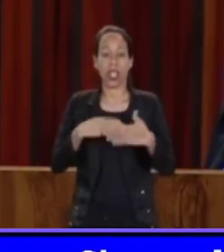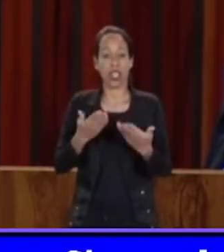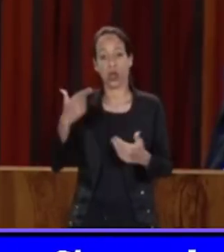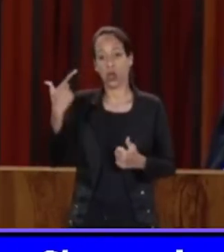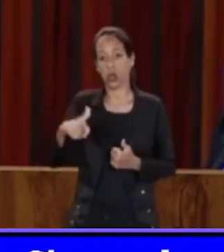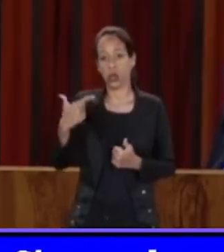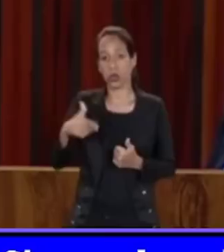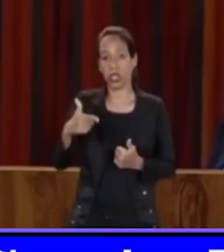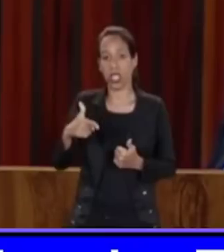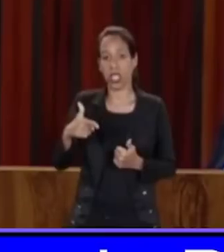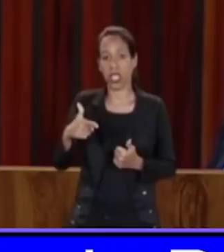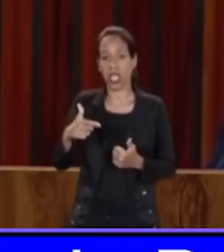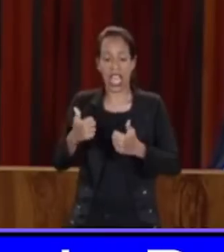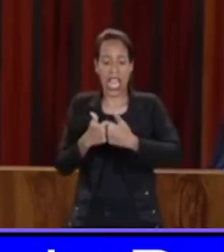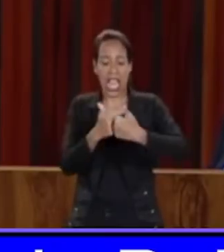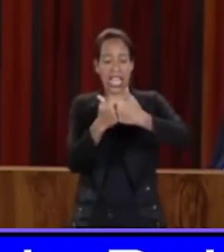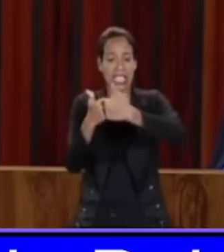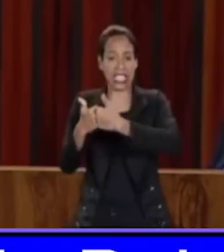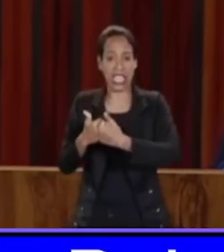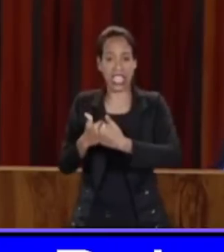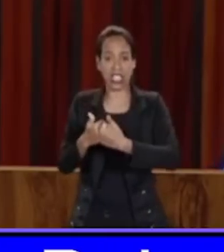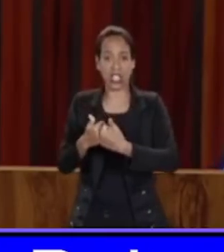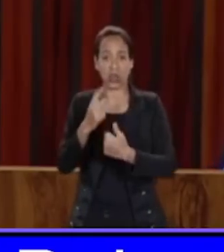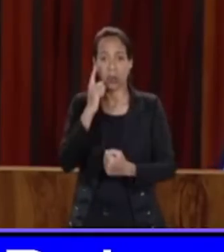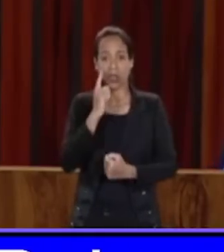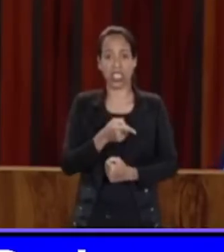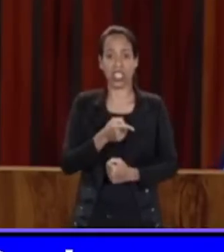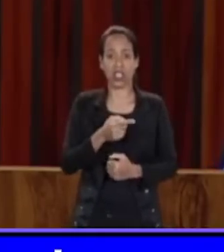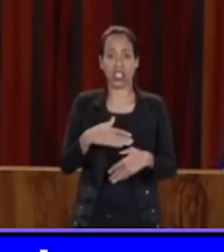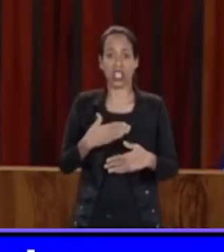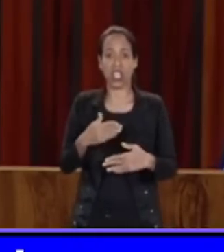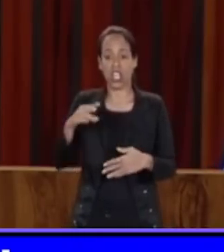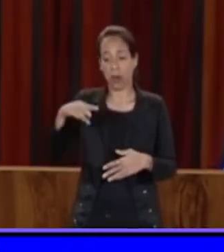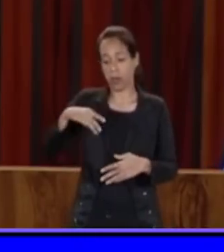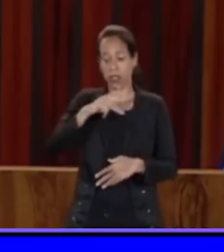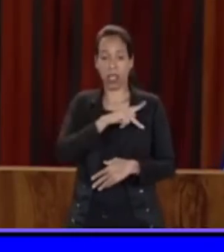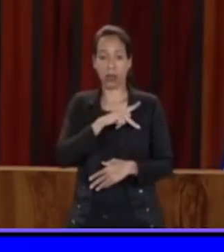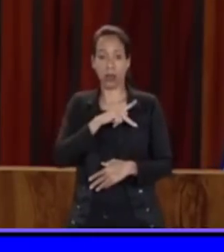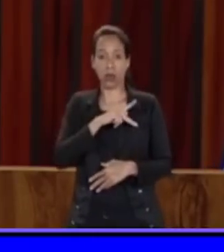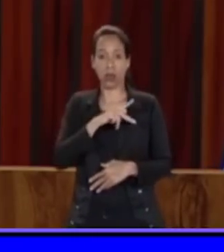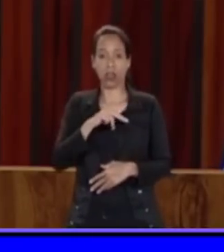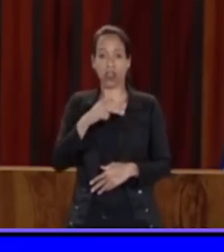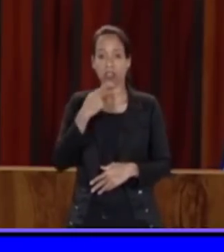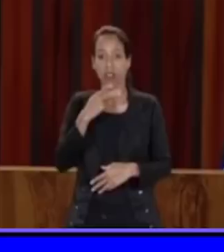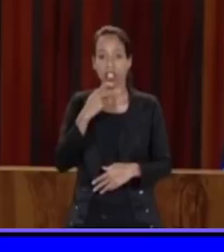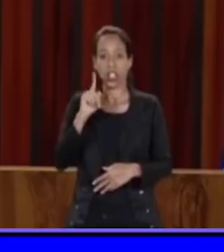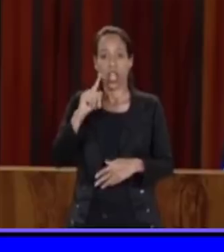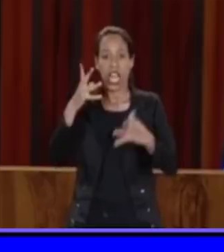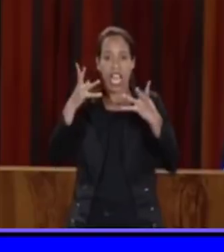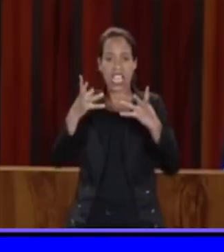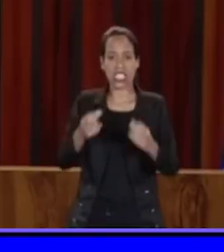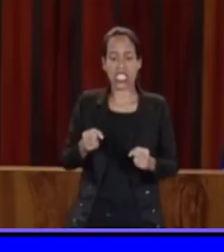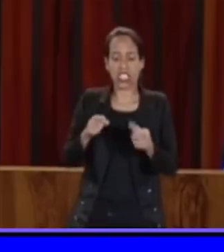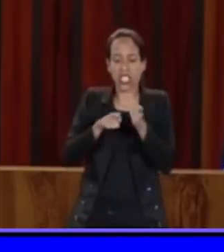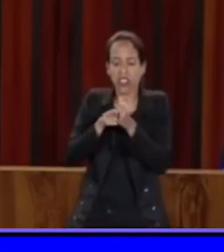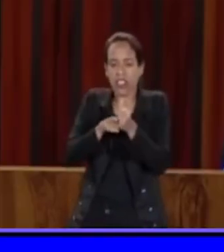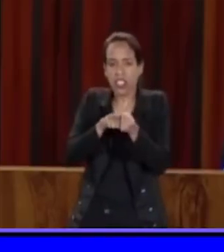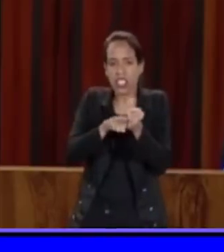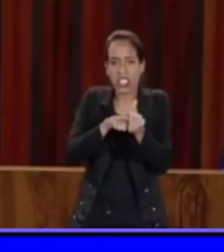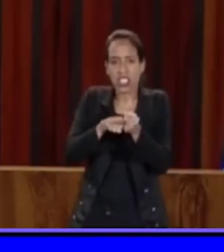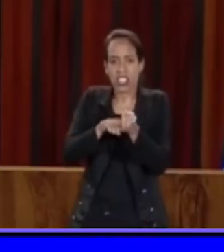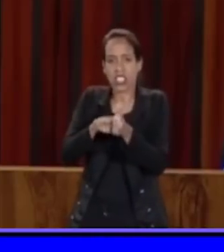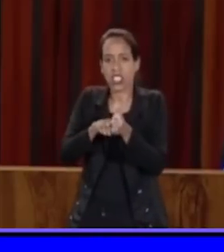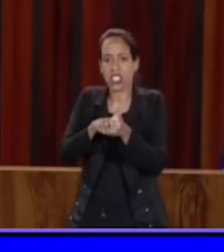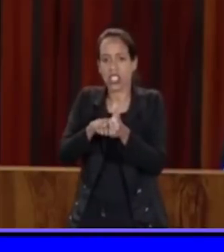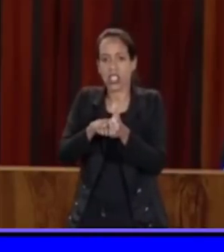mandato a cassar, adianto que o Ministério Público se manifesta pela improcedência da ação de investigação